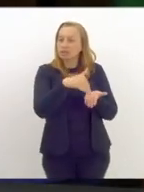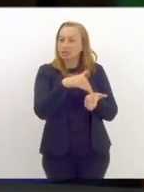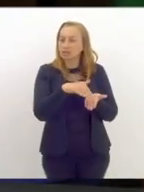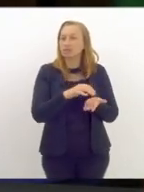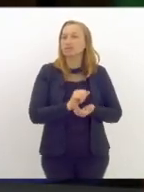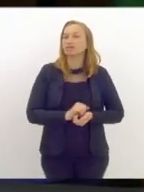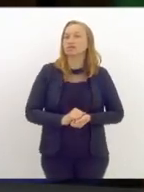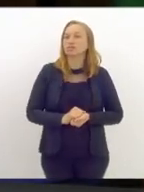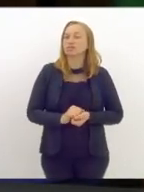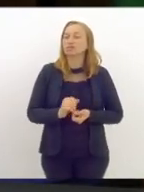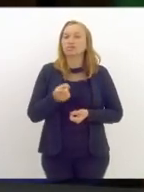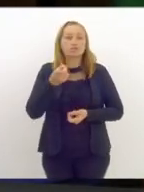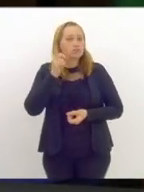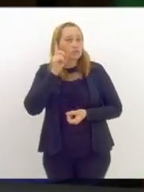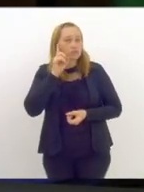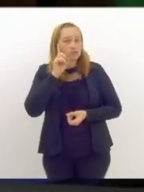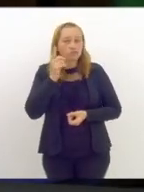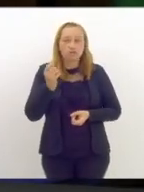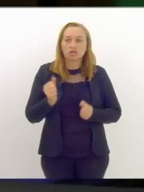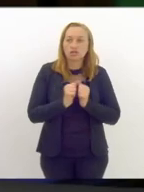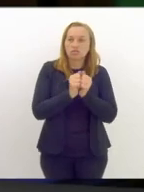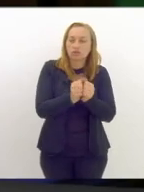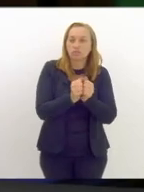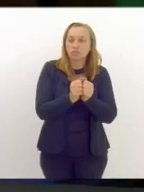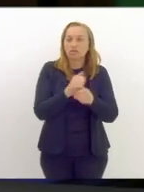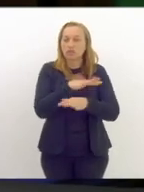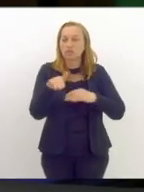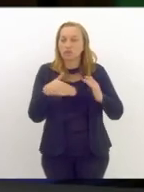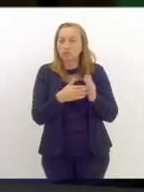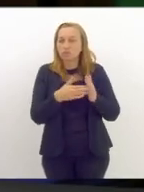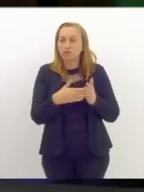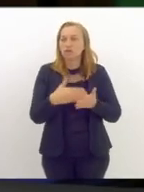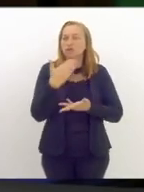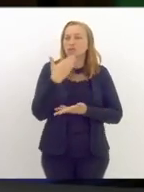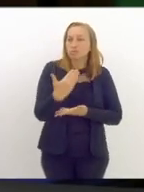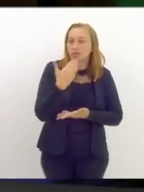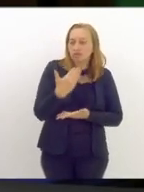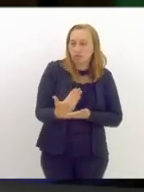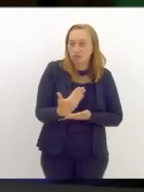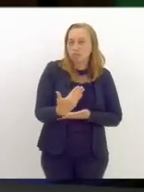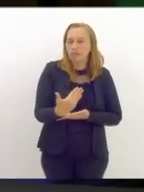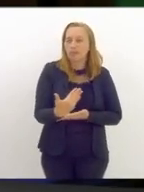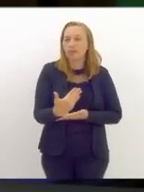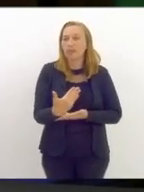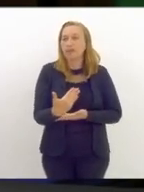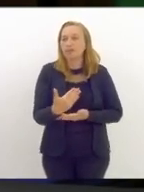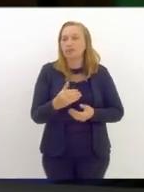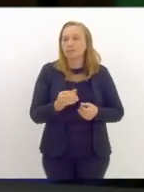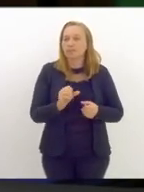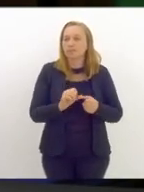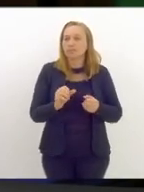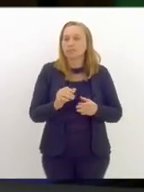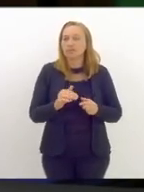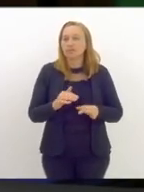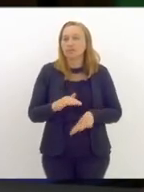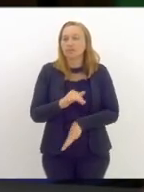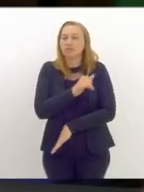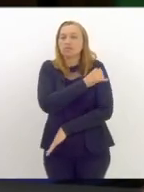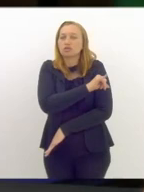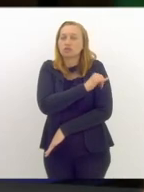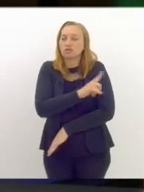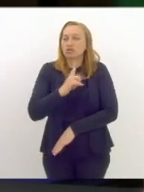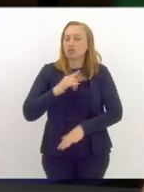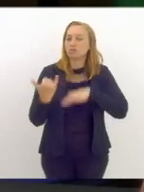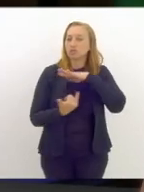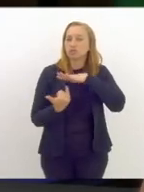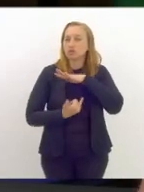estado diariamente presente a todas as nossas solicitações, fazendo com que os cariocas tenham uma instituição que